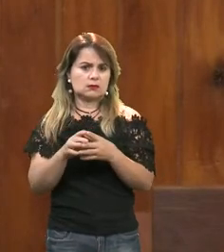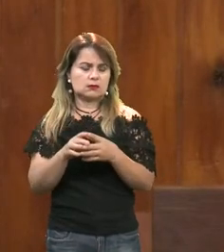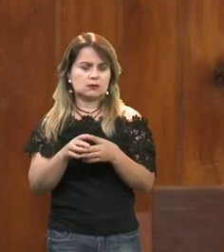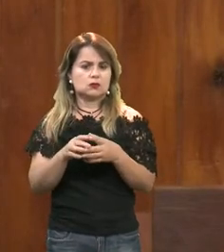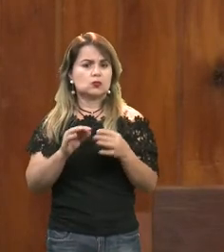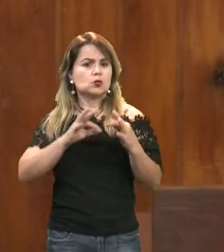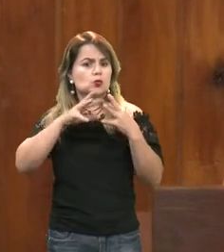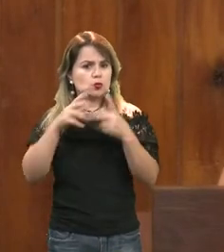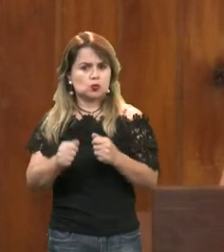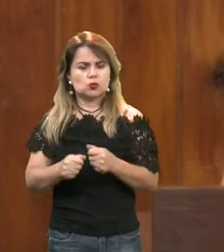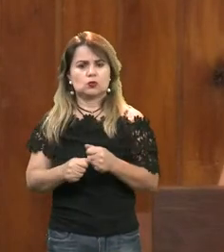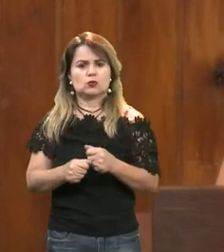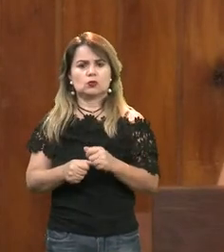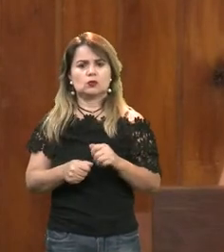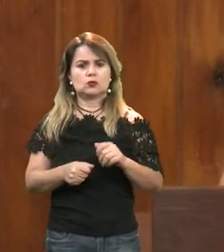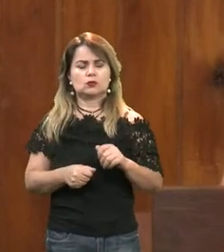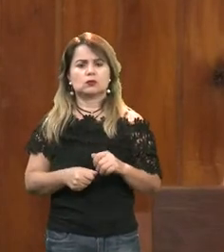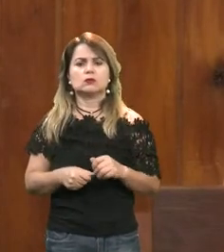tudo.